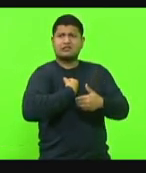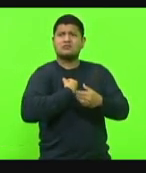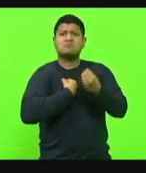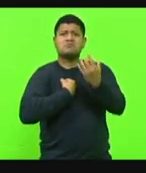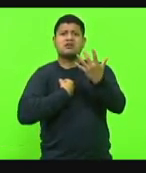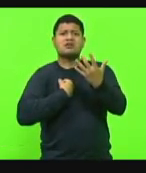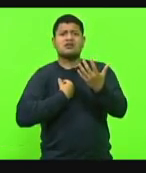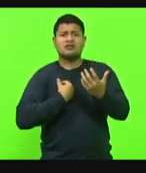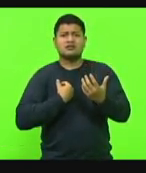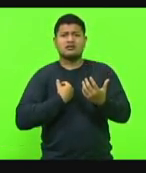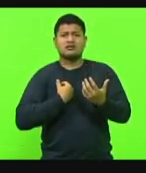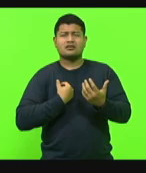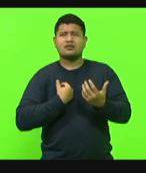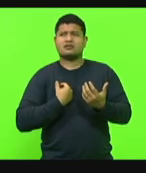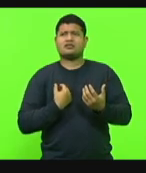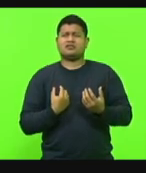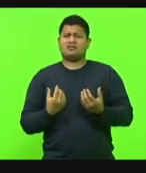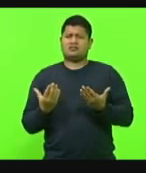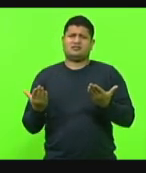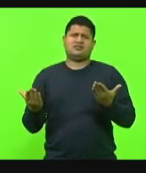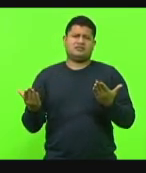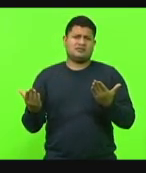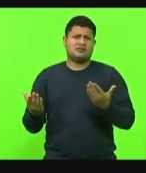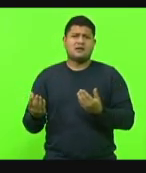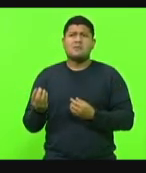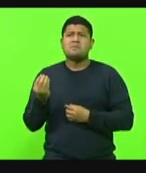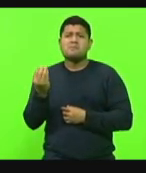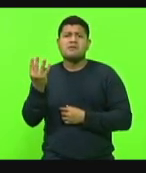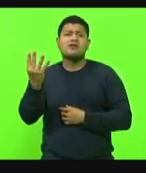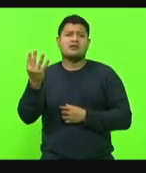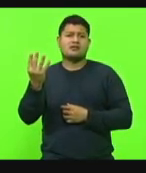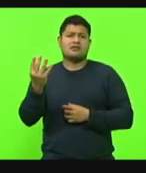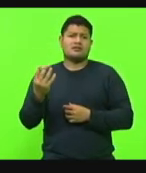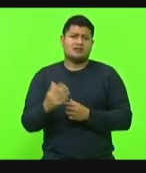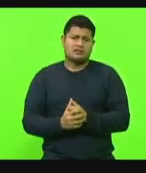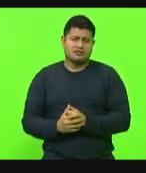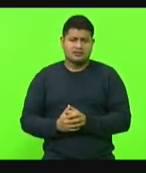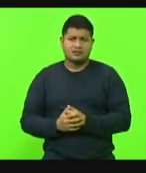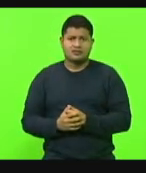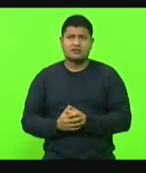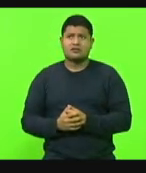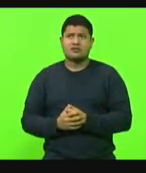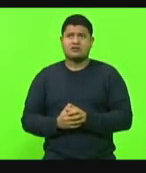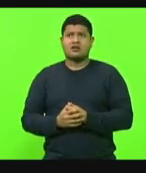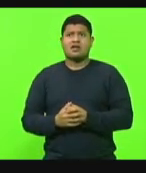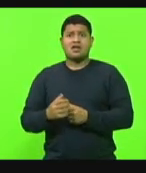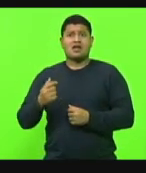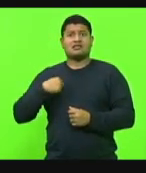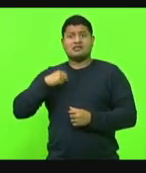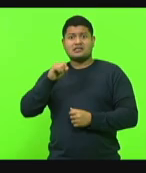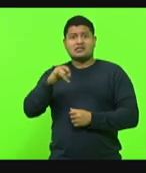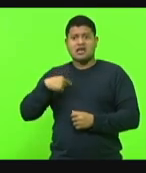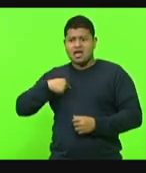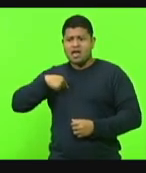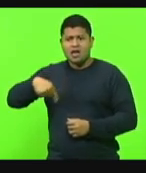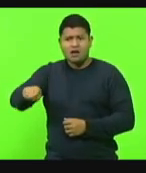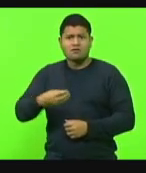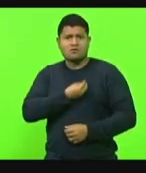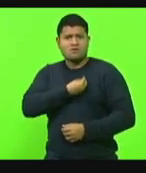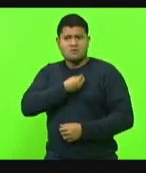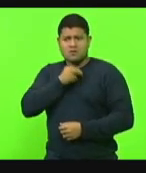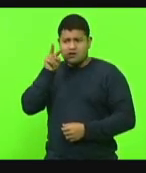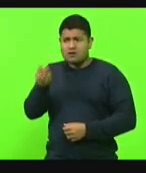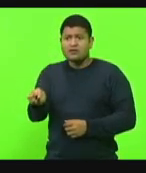Meu Deus do céu. Meu Deus do céu. Ah, eu ali. Ah, eu